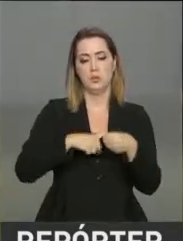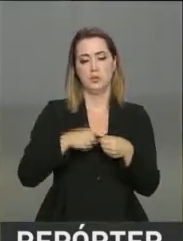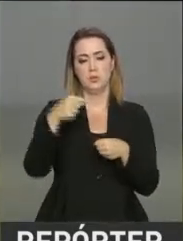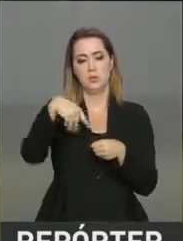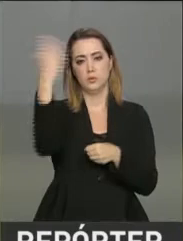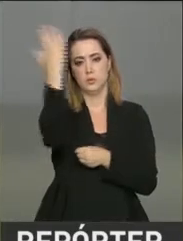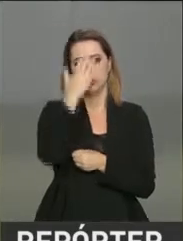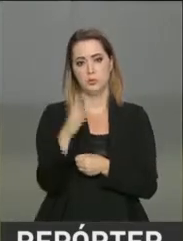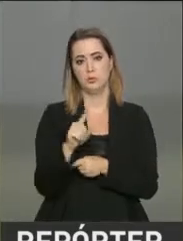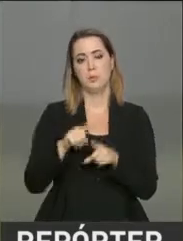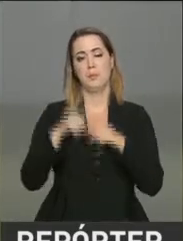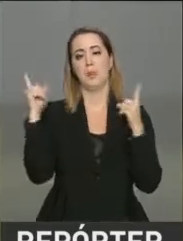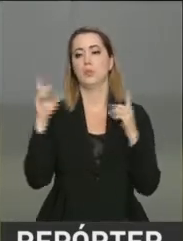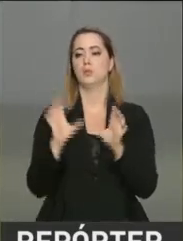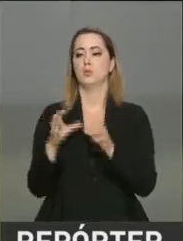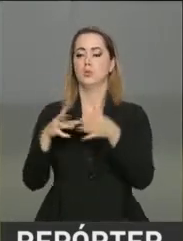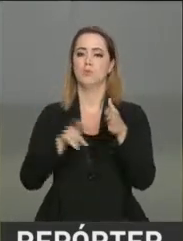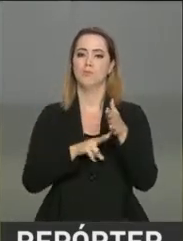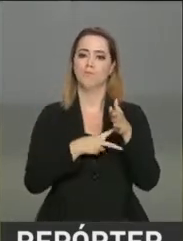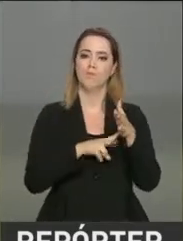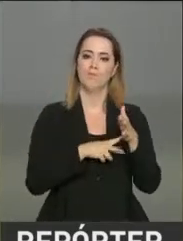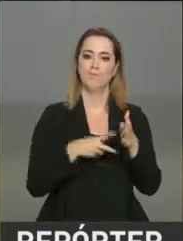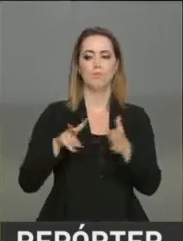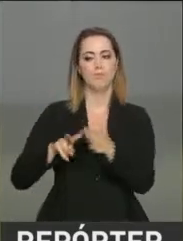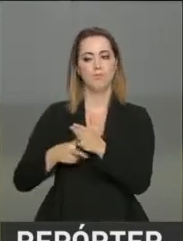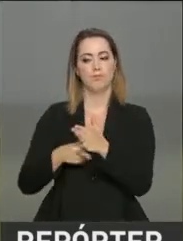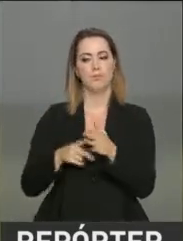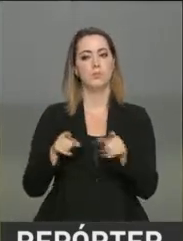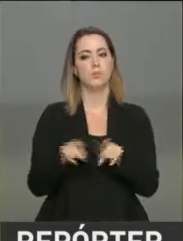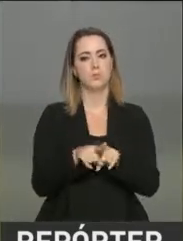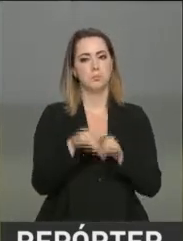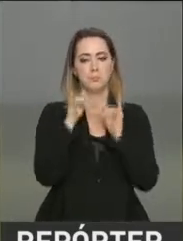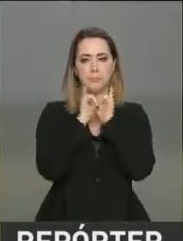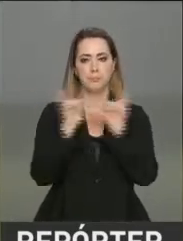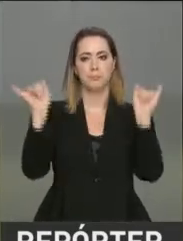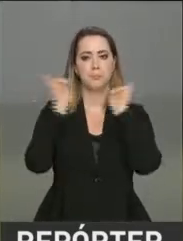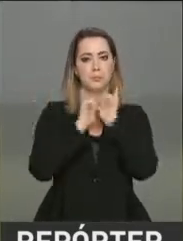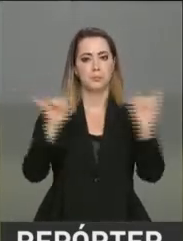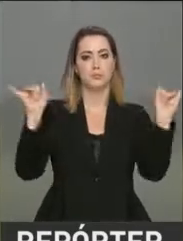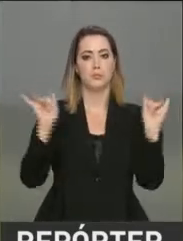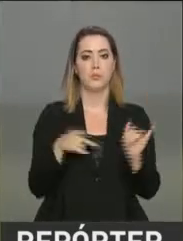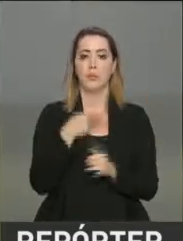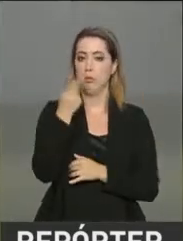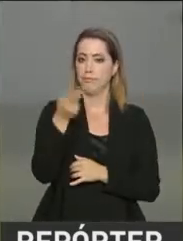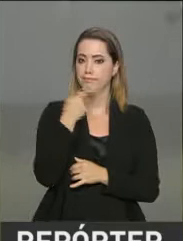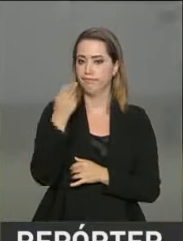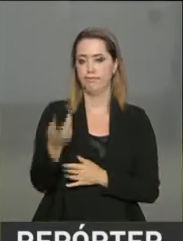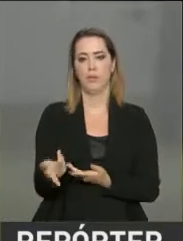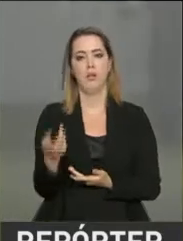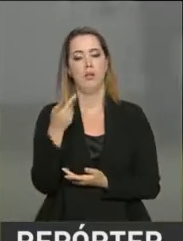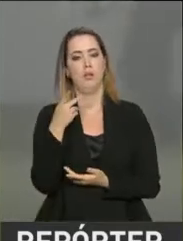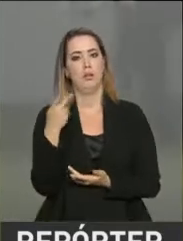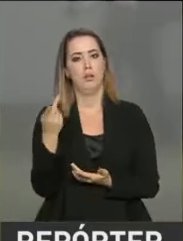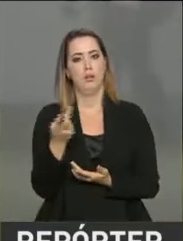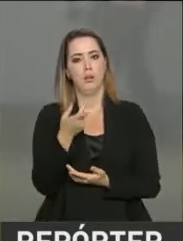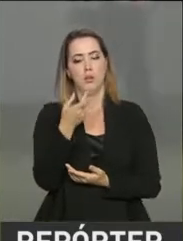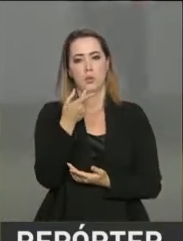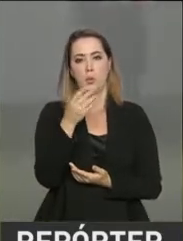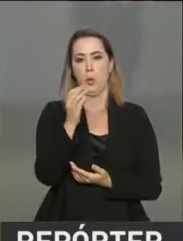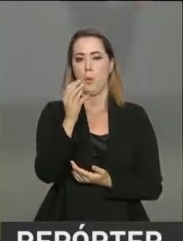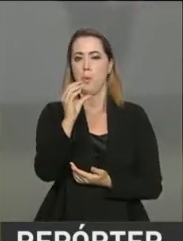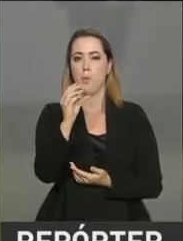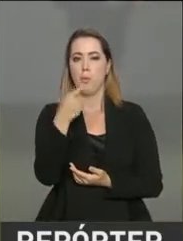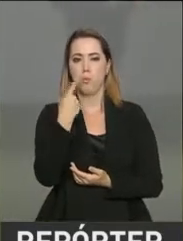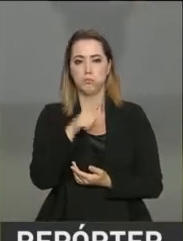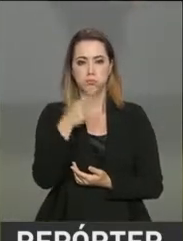brasileira. Já as centrais sindicais, na saída da reunião, também se manifestaram, fizeram algumas críticas à proposta de reforma da